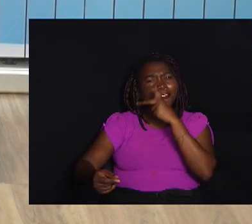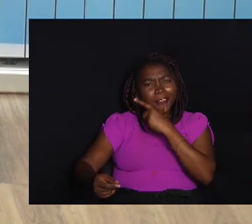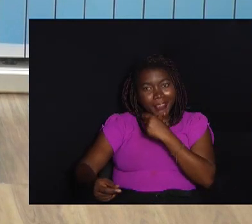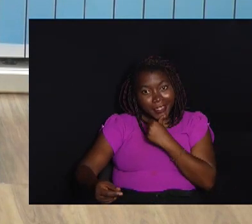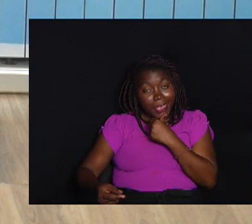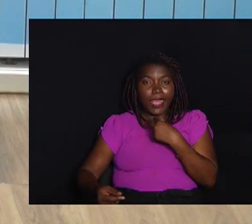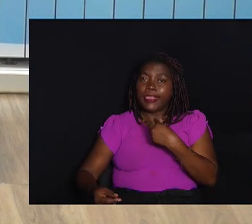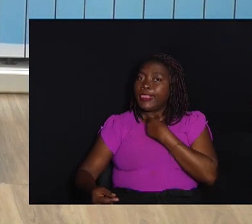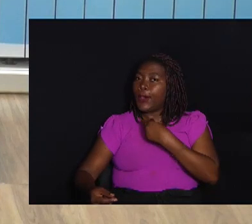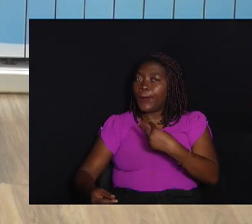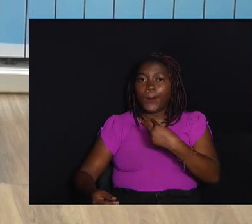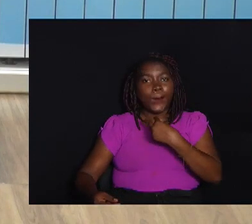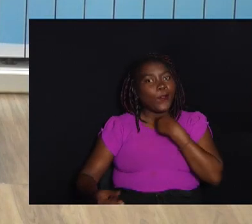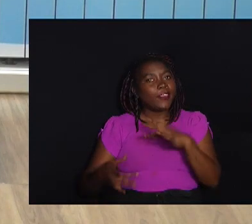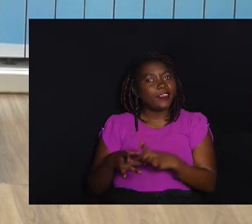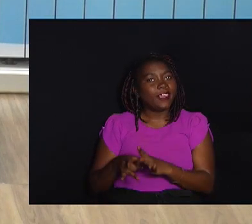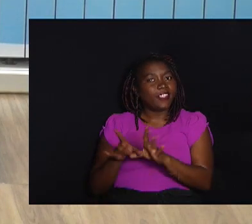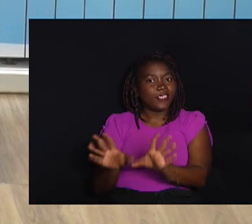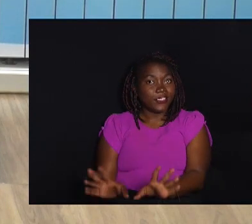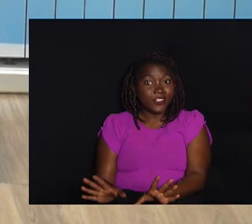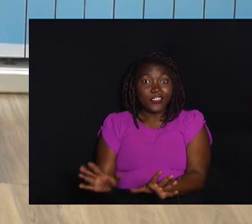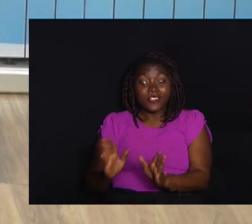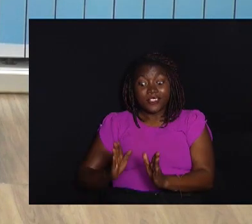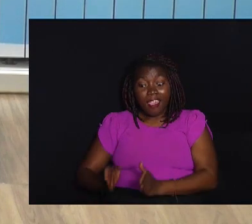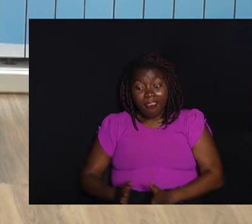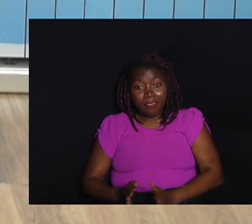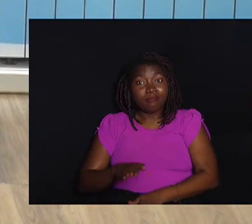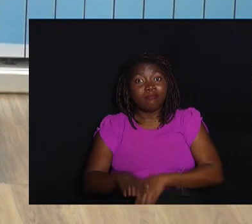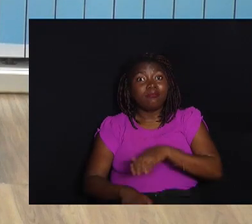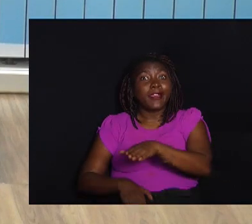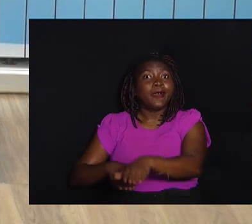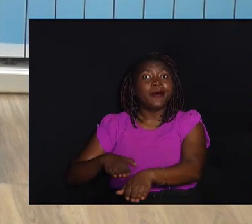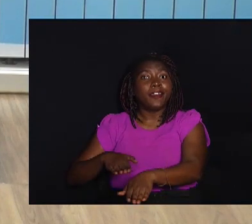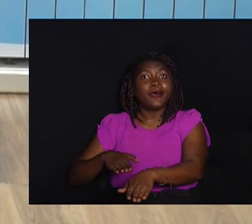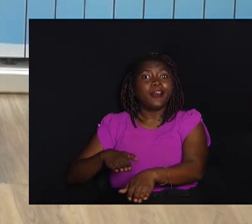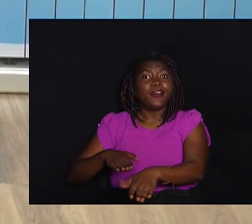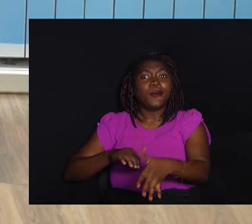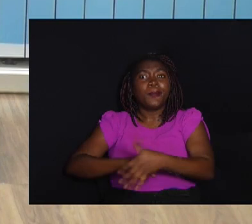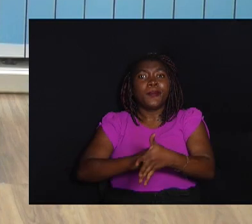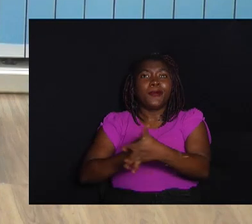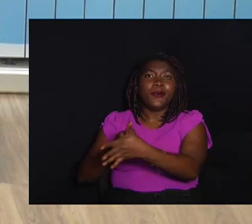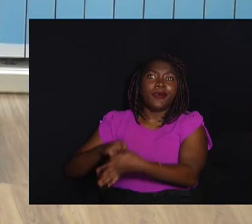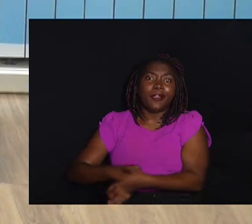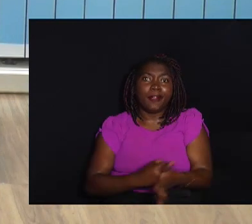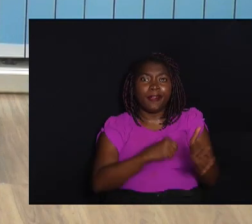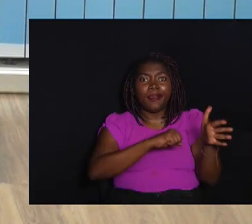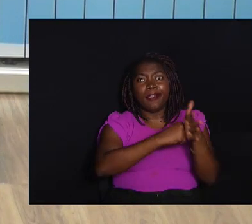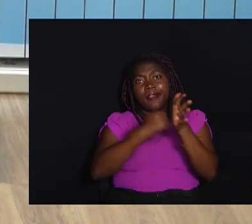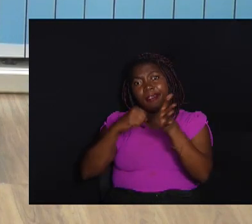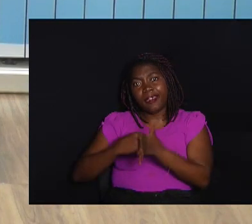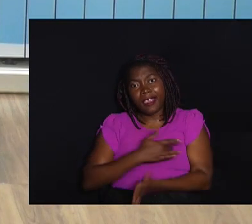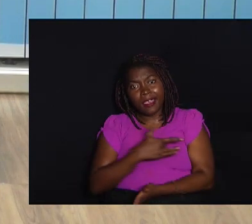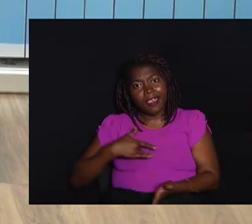não pode, né, deixar que elas sigam esse caminho com um bloqueio aí na questão de saúde mental